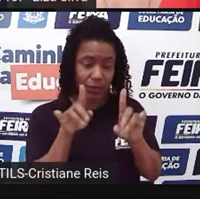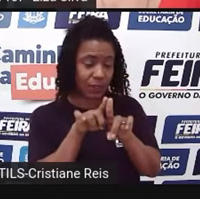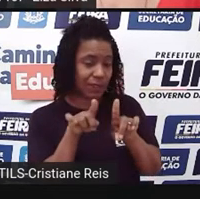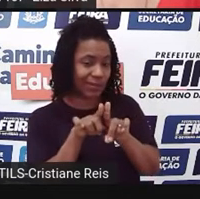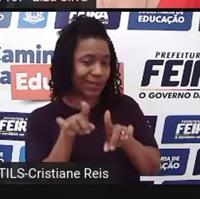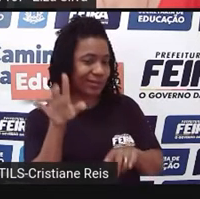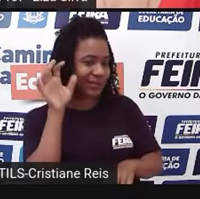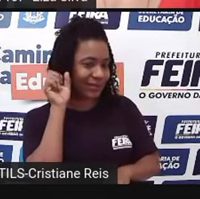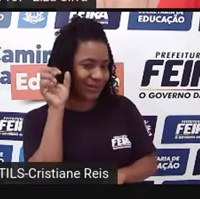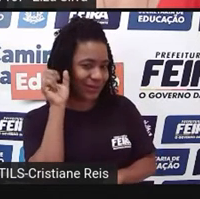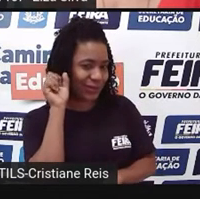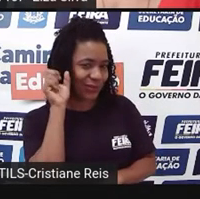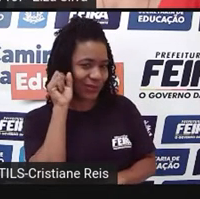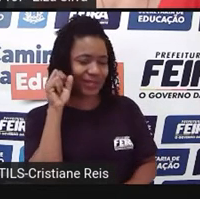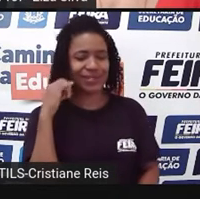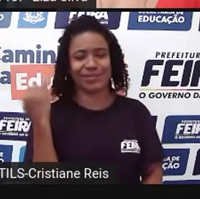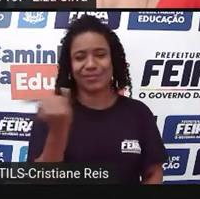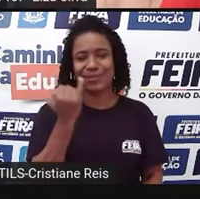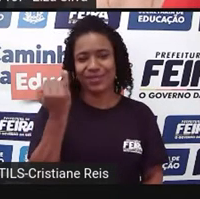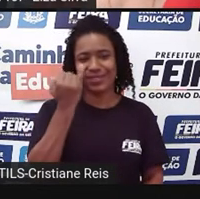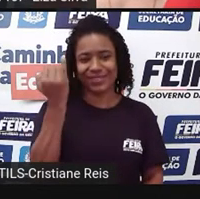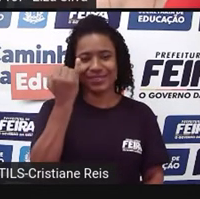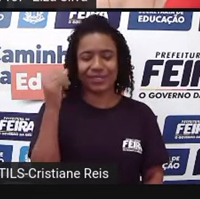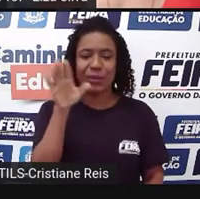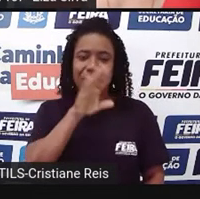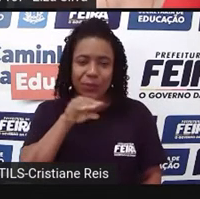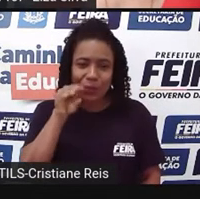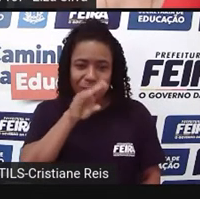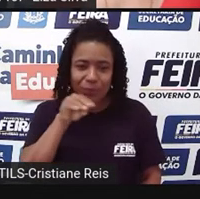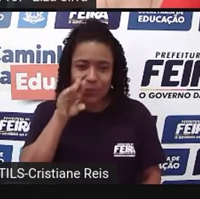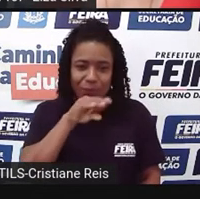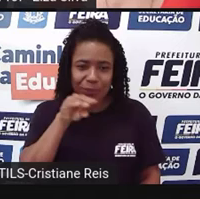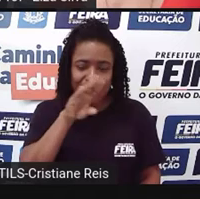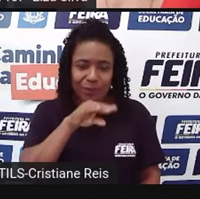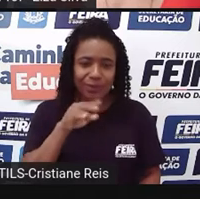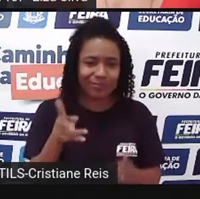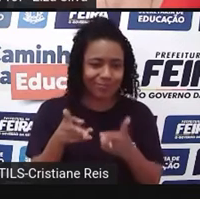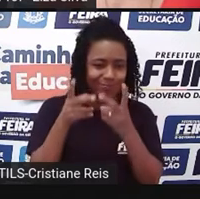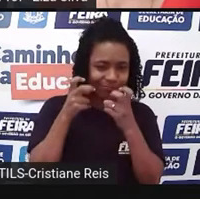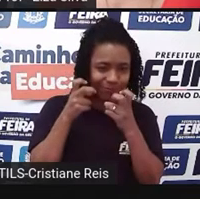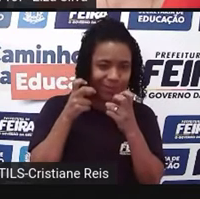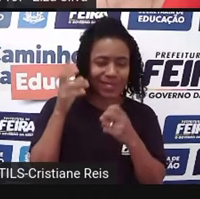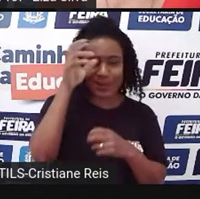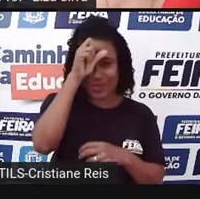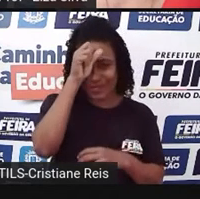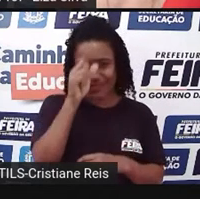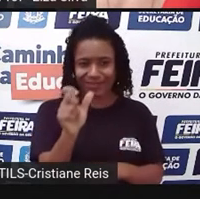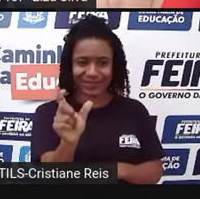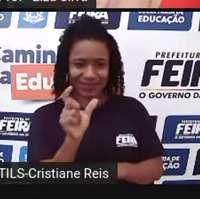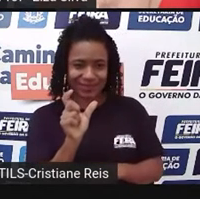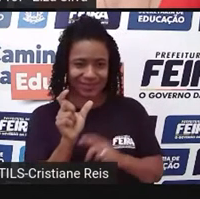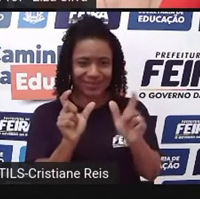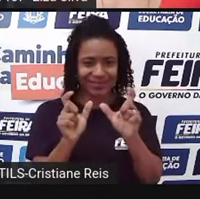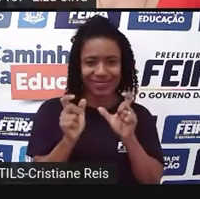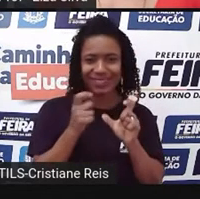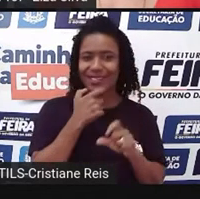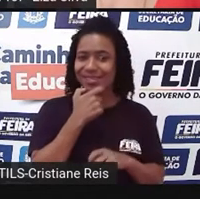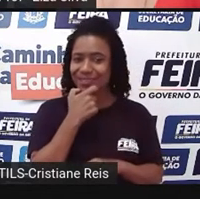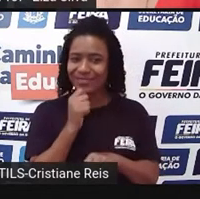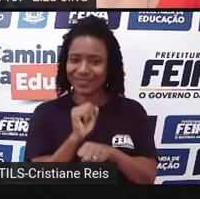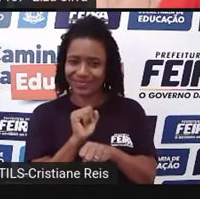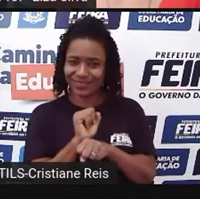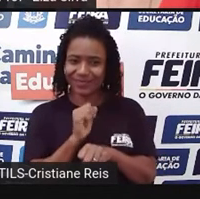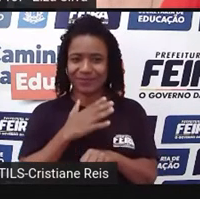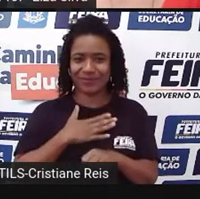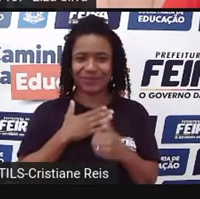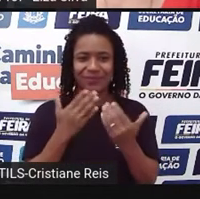a pronúncia e ampliar o seu vocabulário em inglês ok se o dentes Just a moment